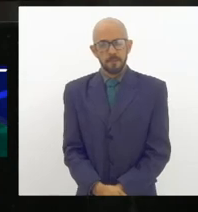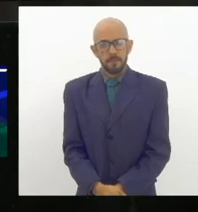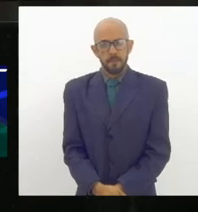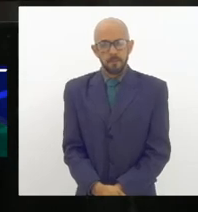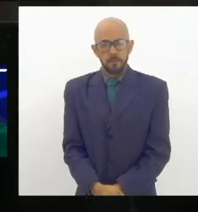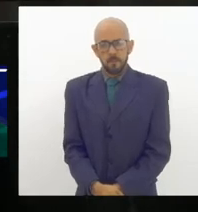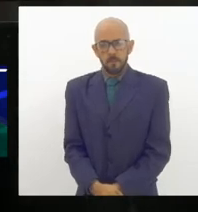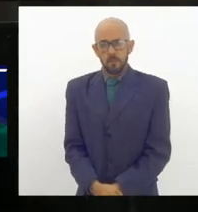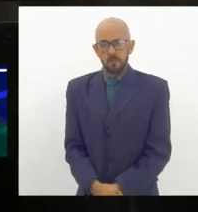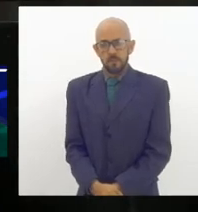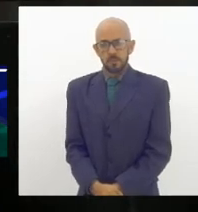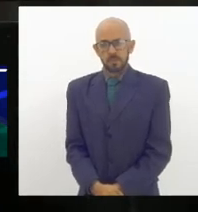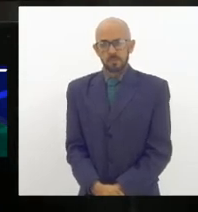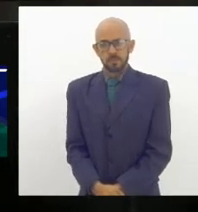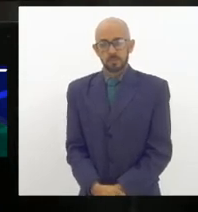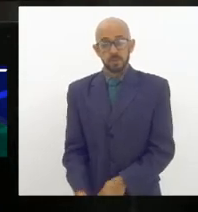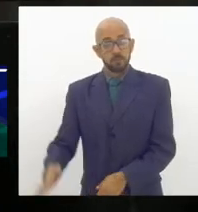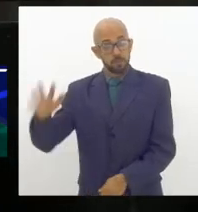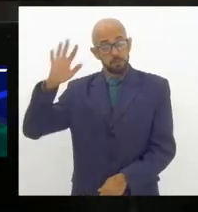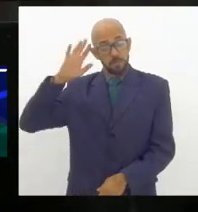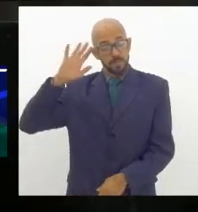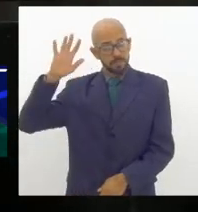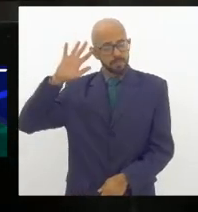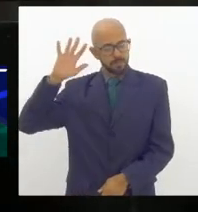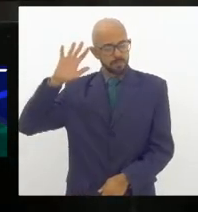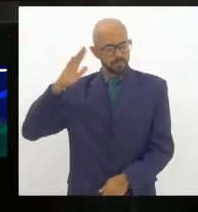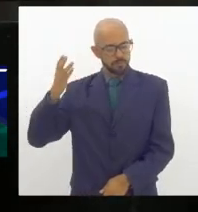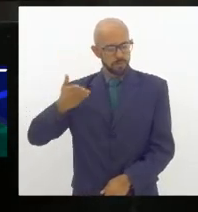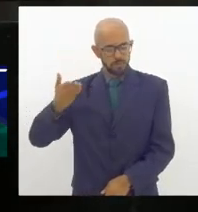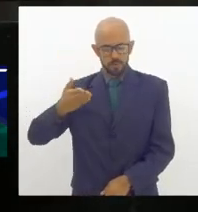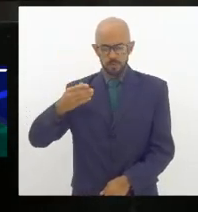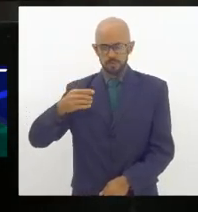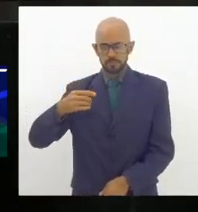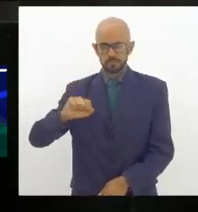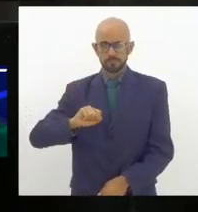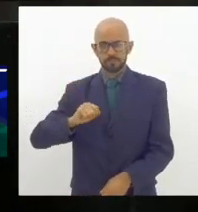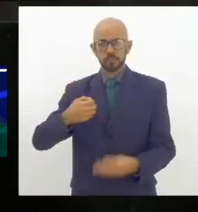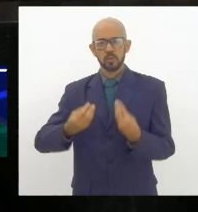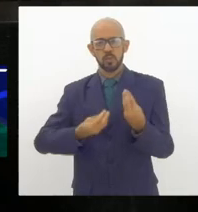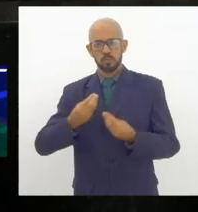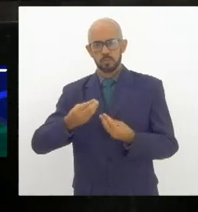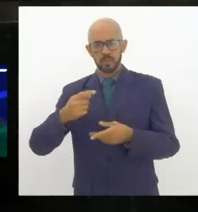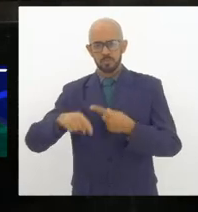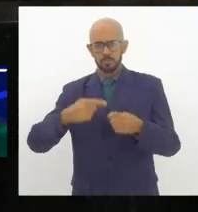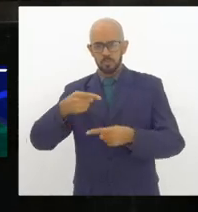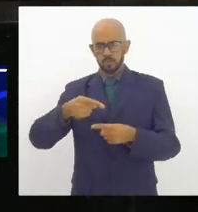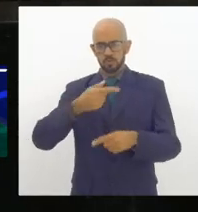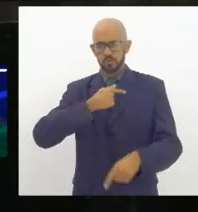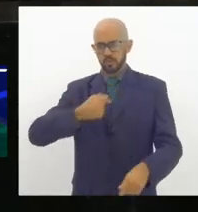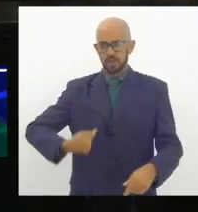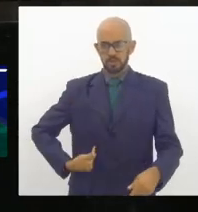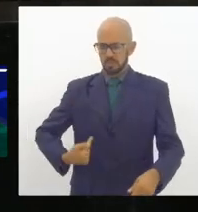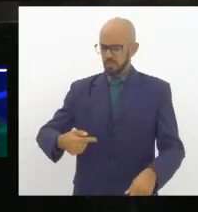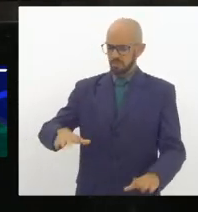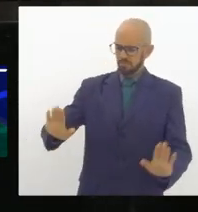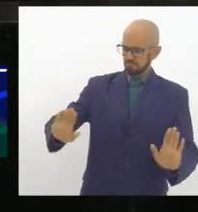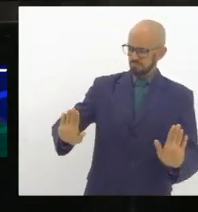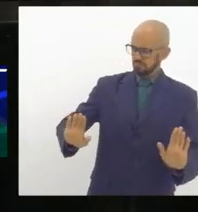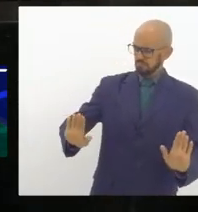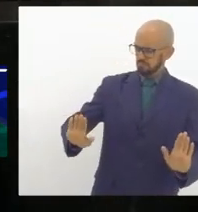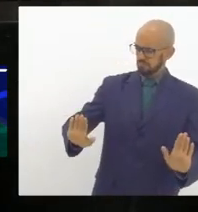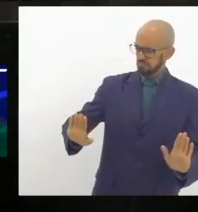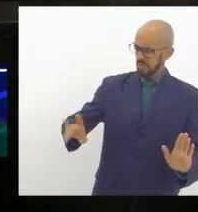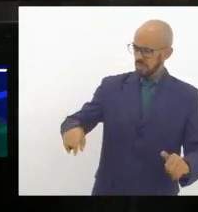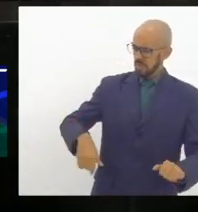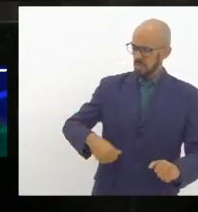Presidente aí fico imaginando daqui a pouco é doido assim não eu